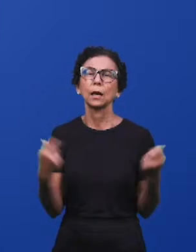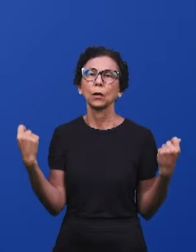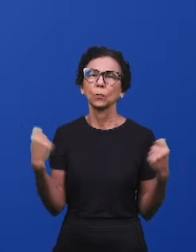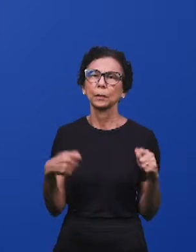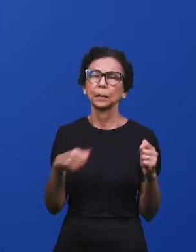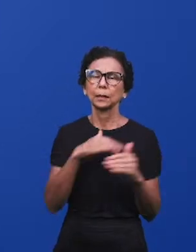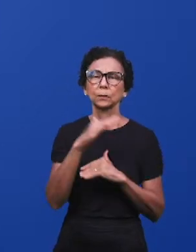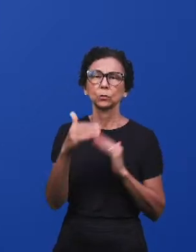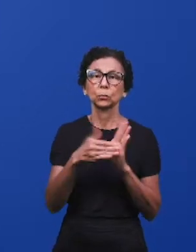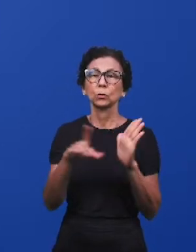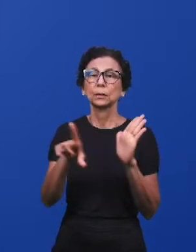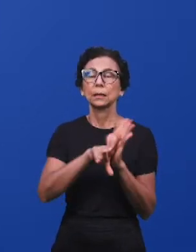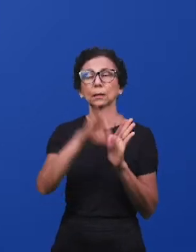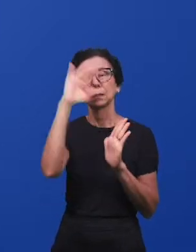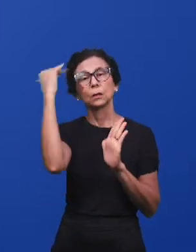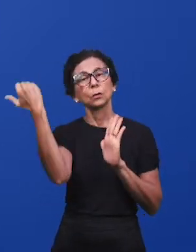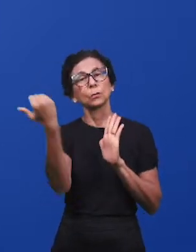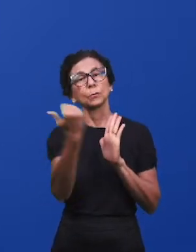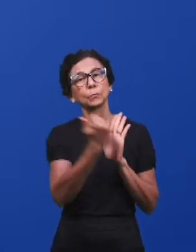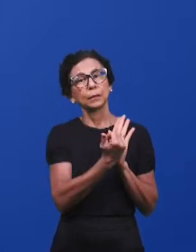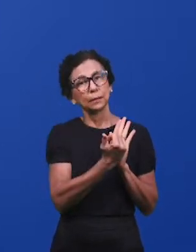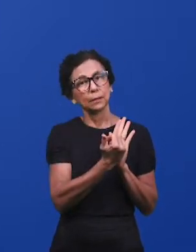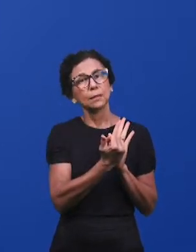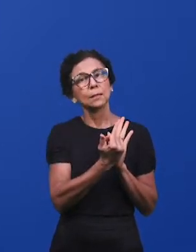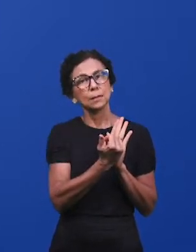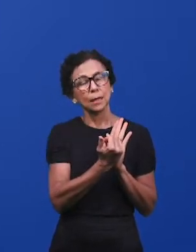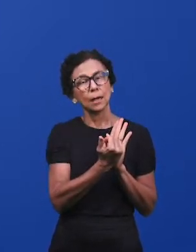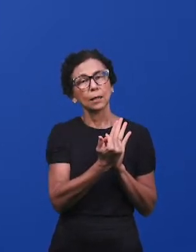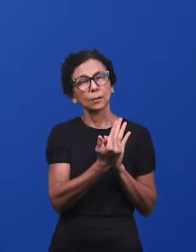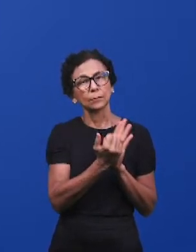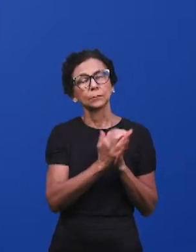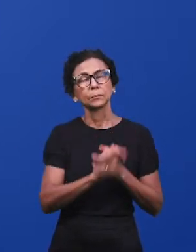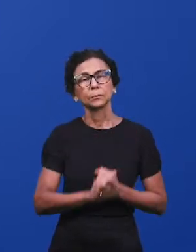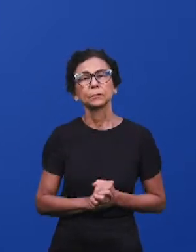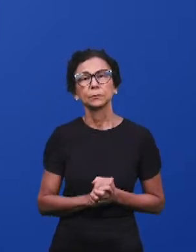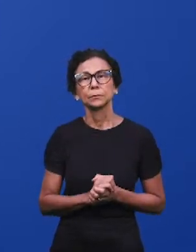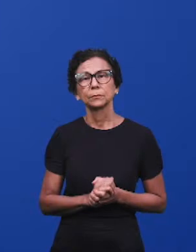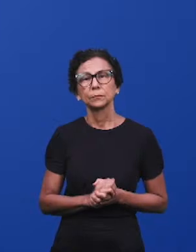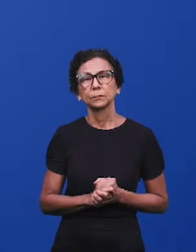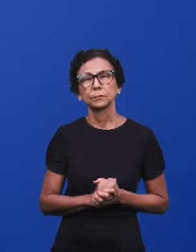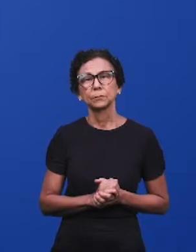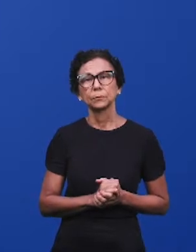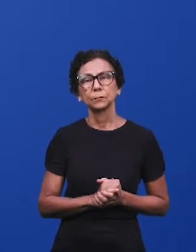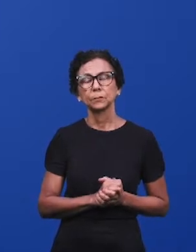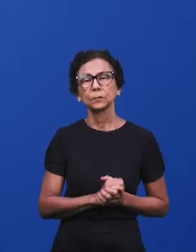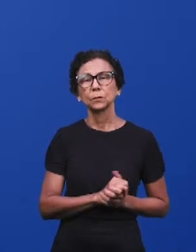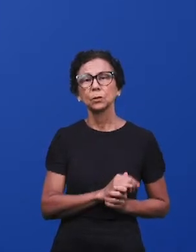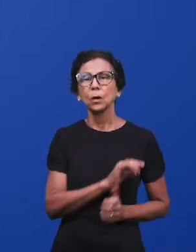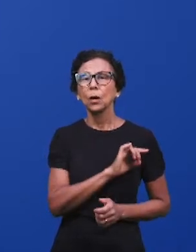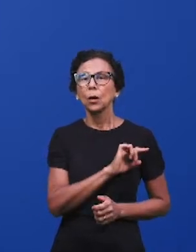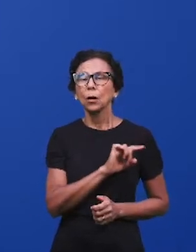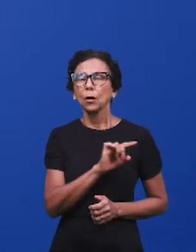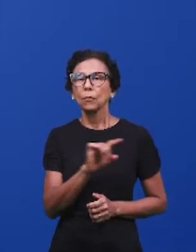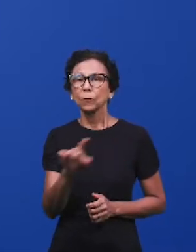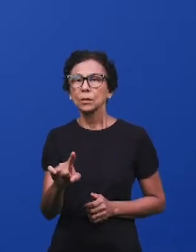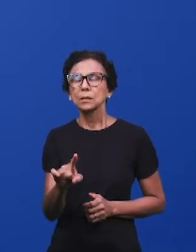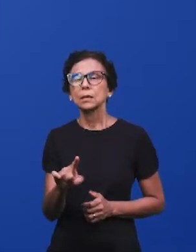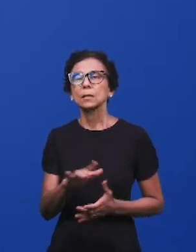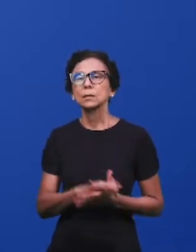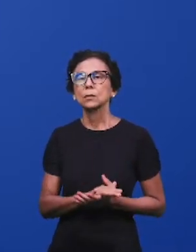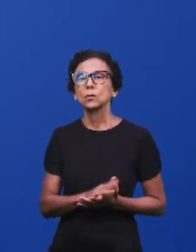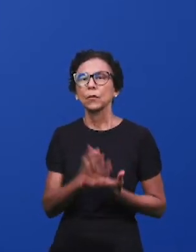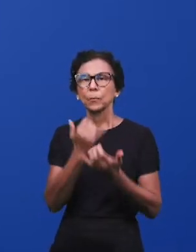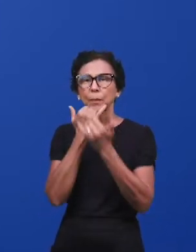Separados estáis de Cristo, vós o que vos justificais pela lei. Da graça